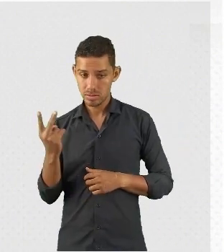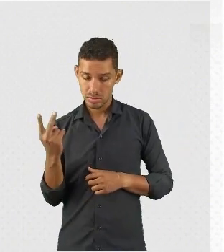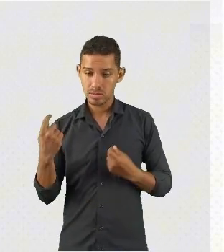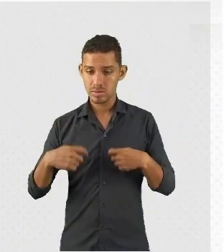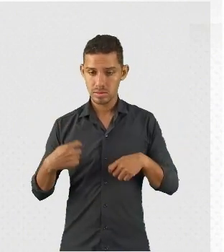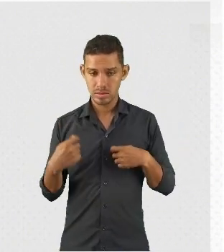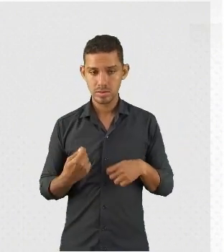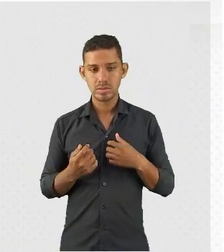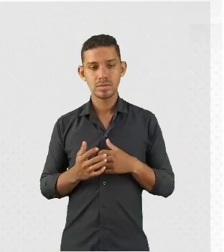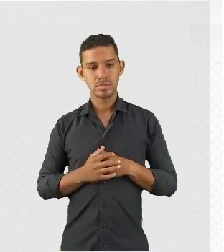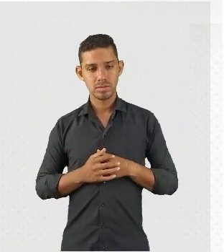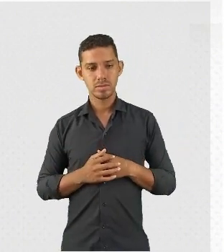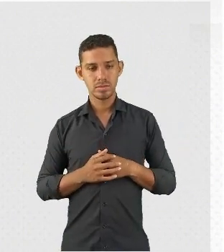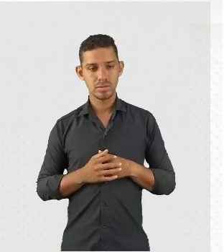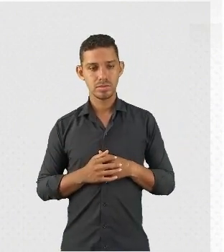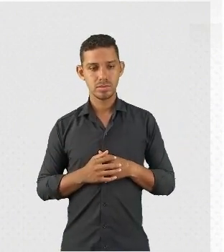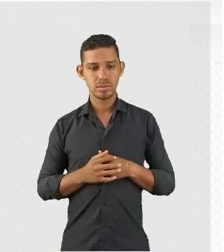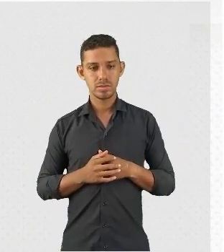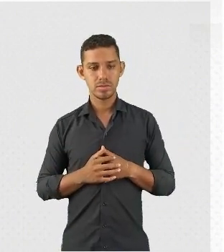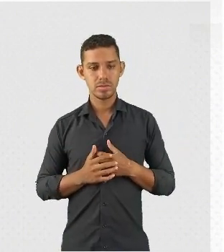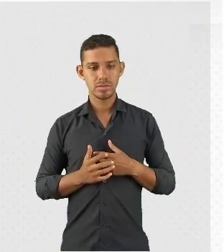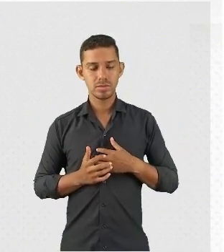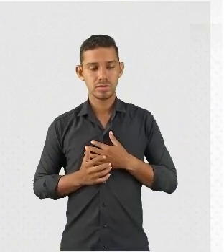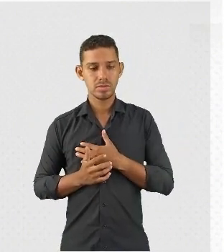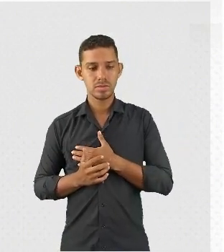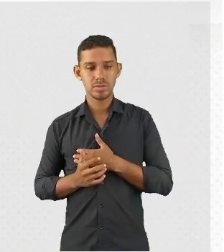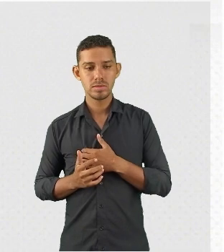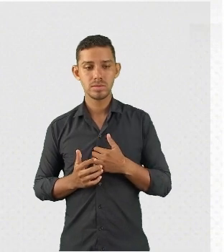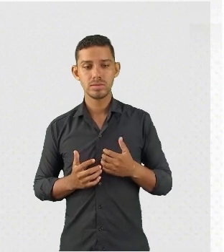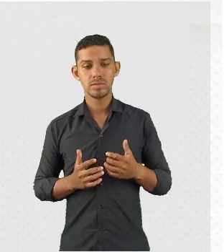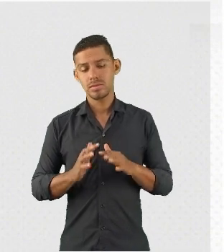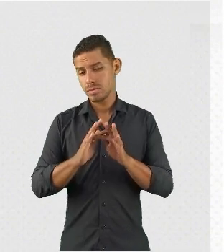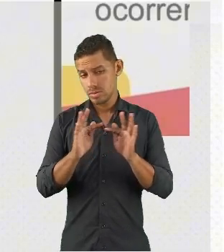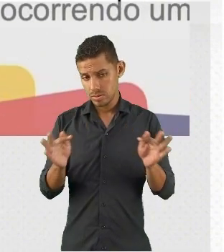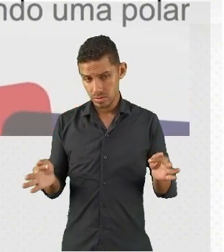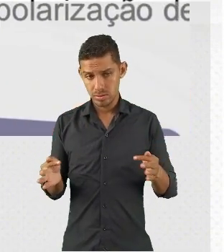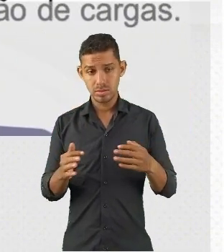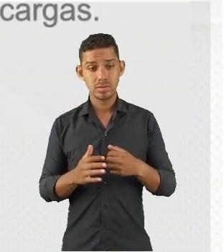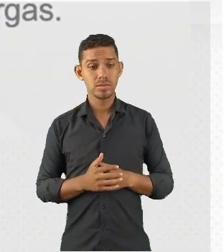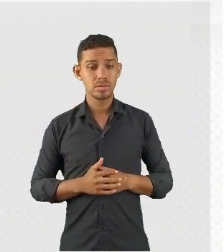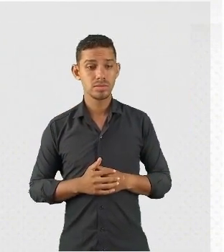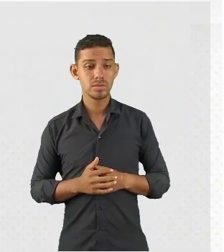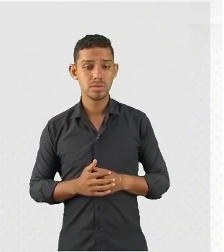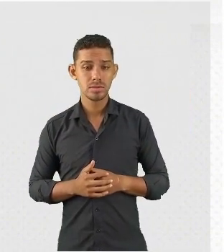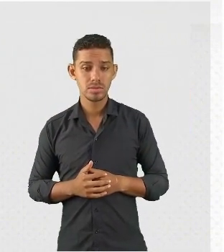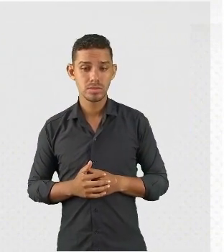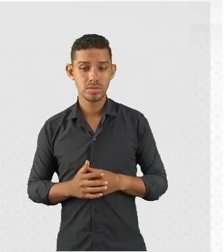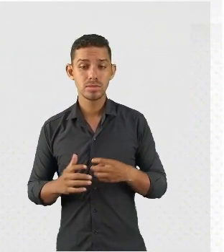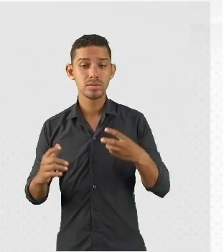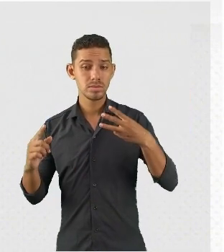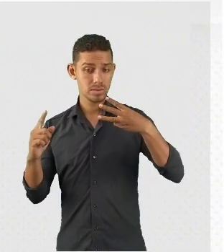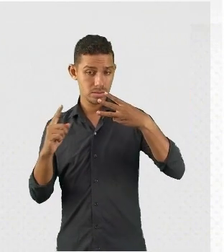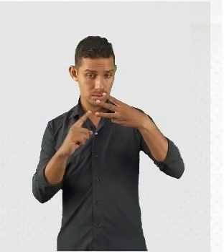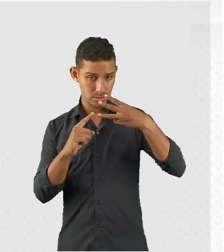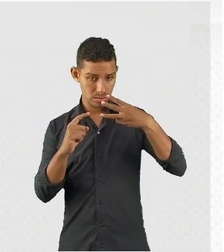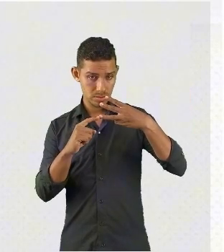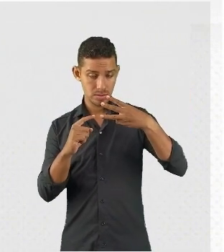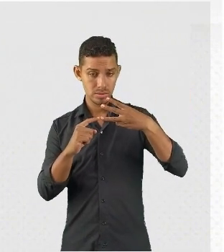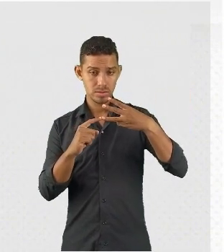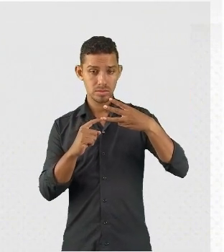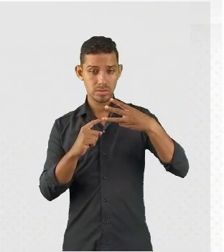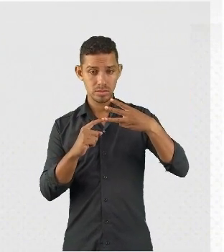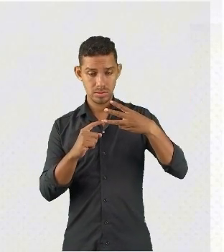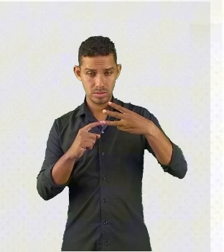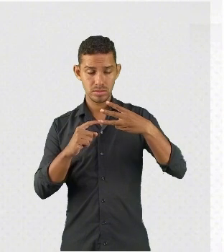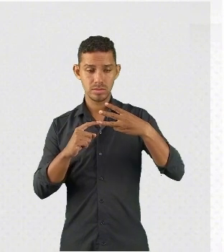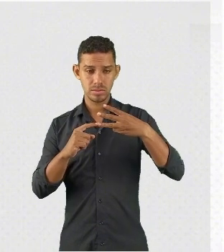Beleza? Então, é relativamente simples, né? Esse terceiro processo vai dar um pouquinho mais de trabalho para a